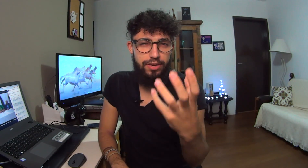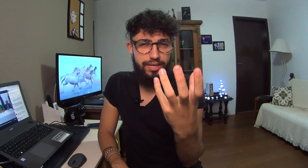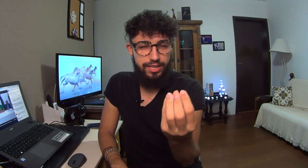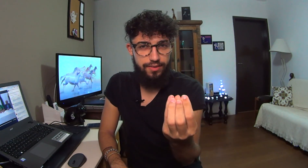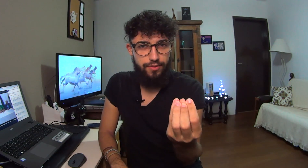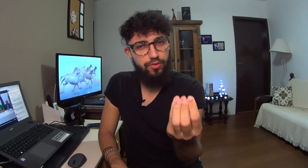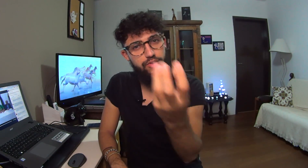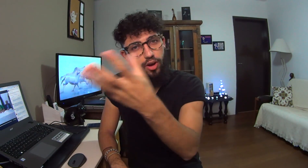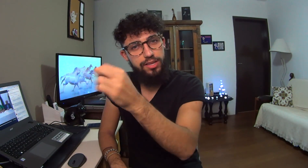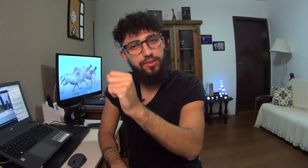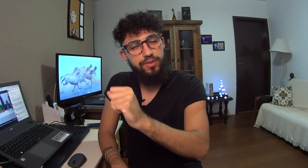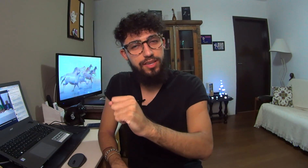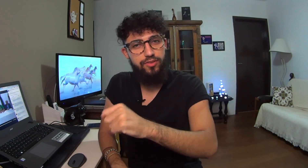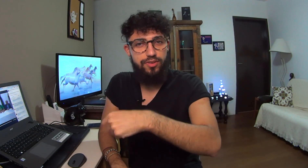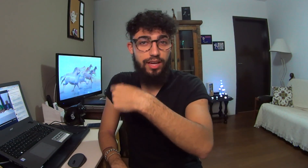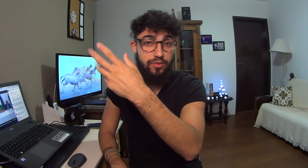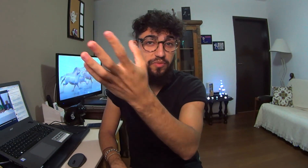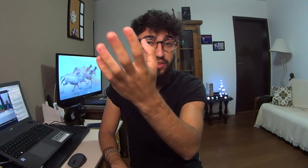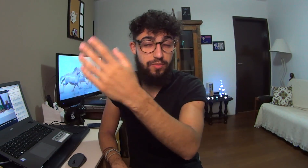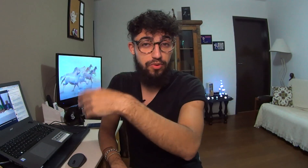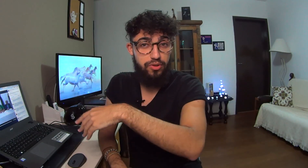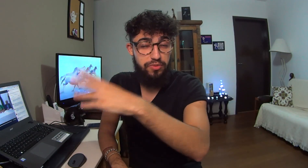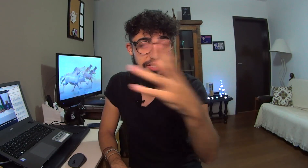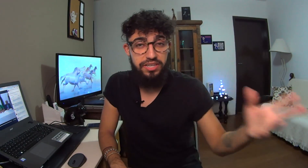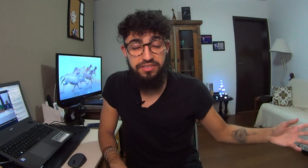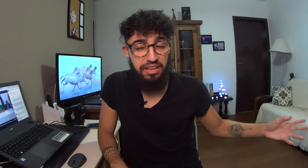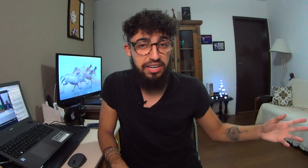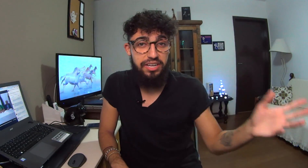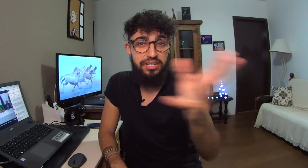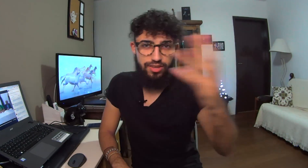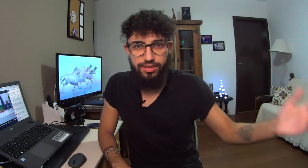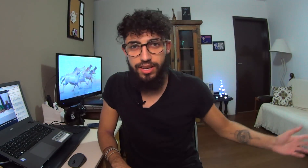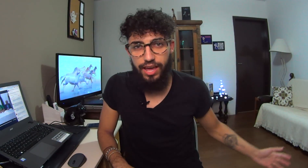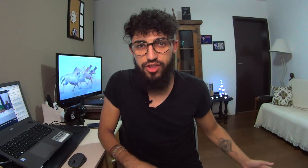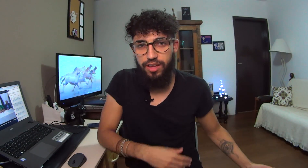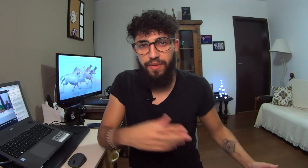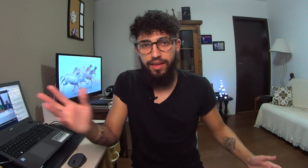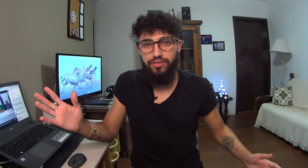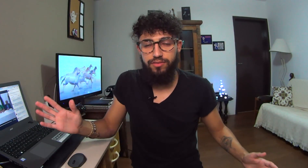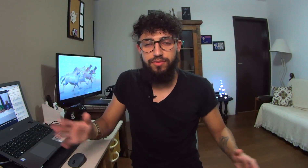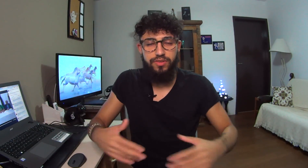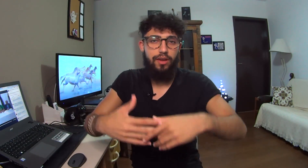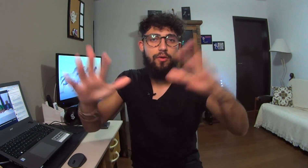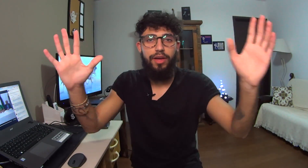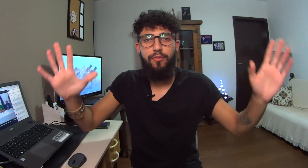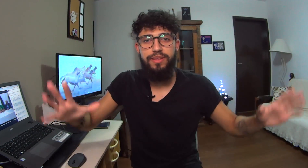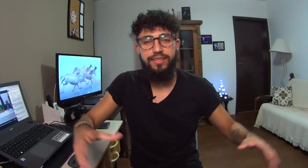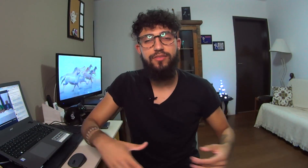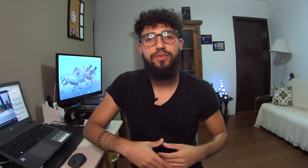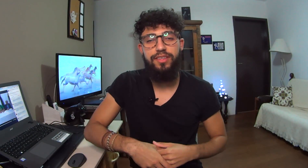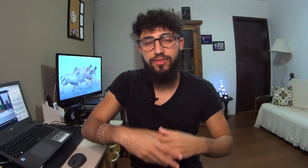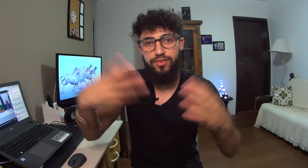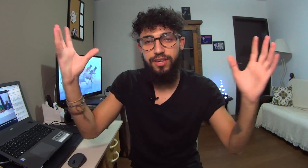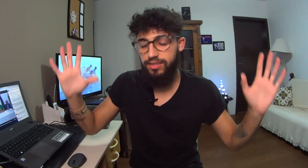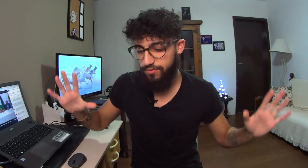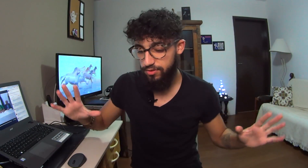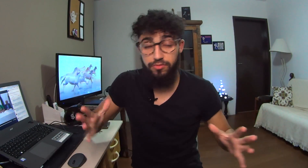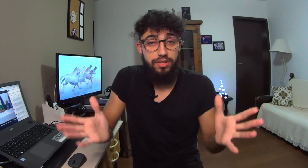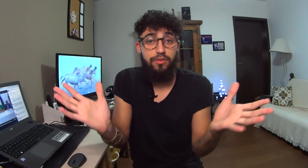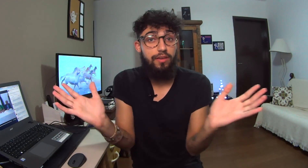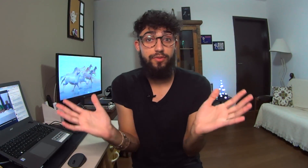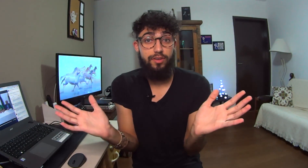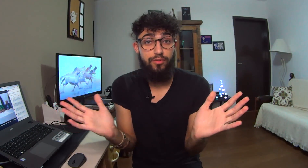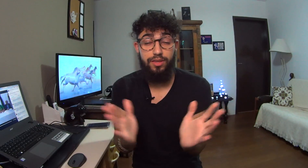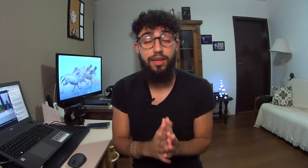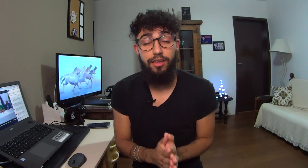você pega o link desse vídeo e joga nas tuas redes sociais, como Facebook, Twitter, Instagram, Tinder, Ashley Madison, não sei, qualquer uma dessas tuas redes sociais, que